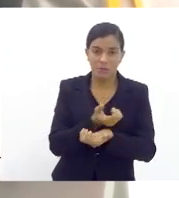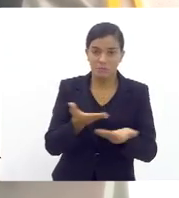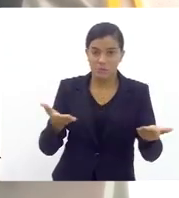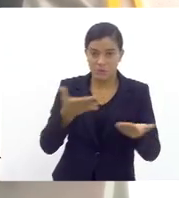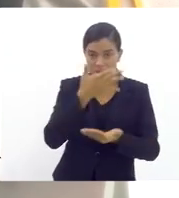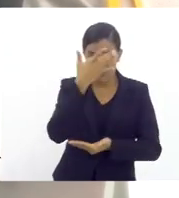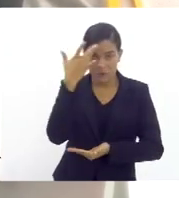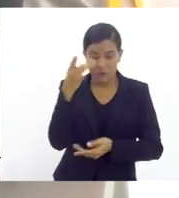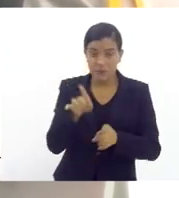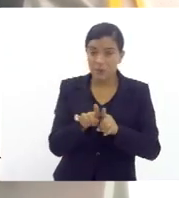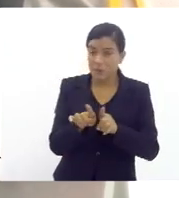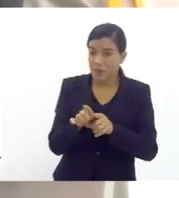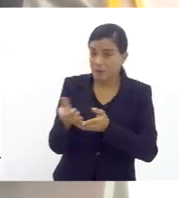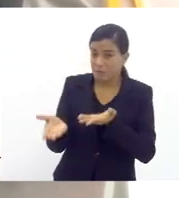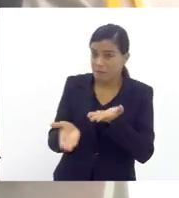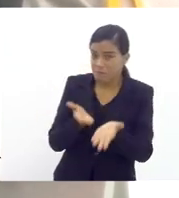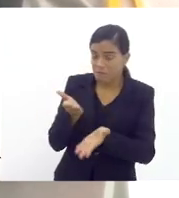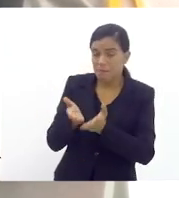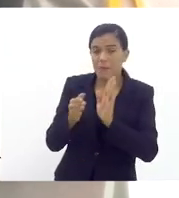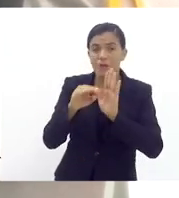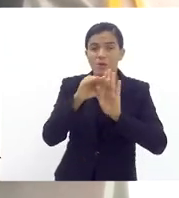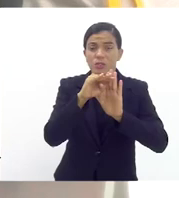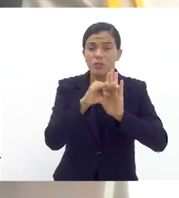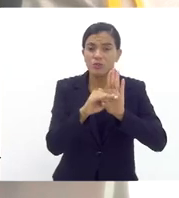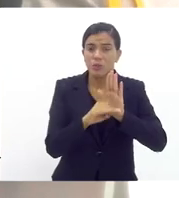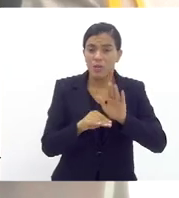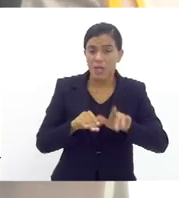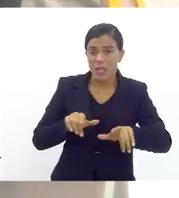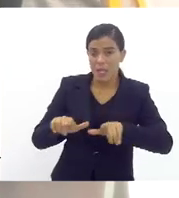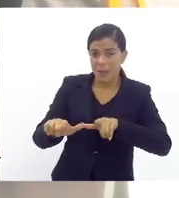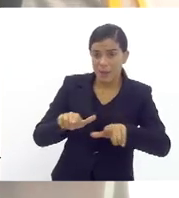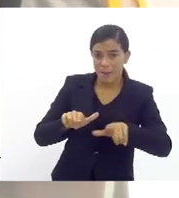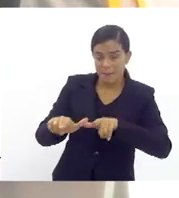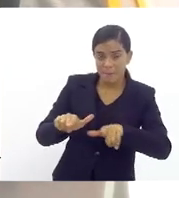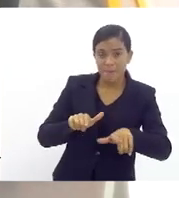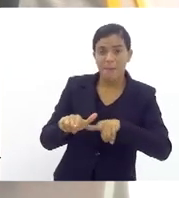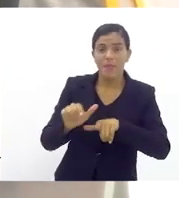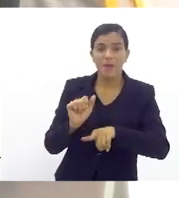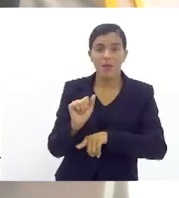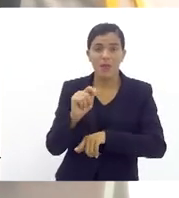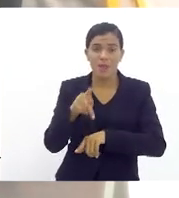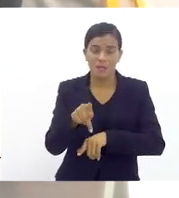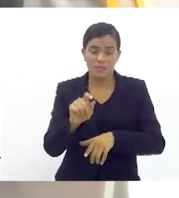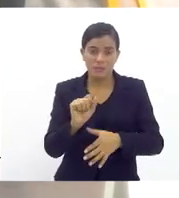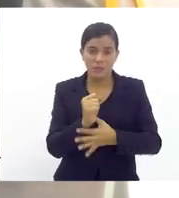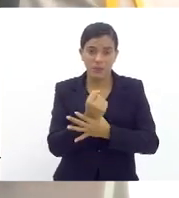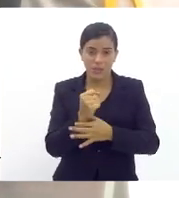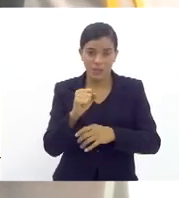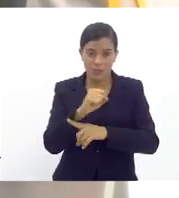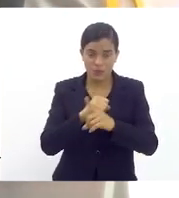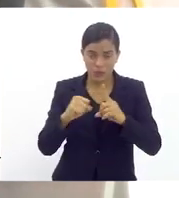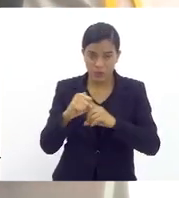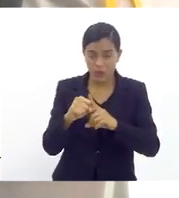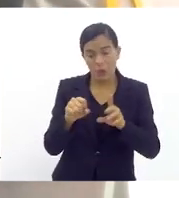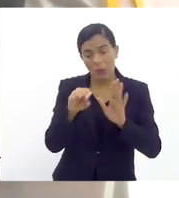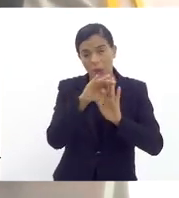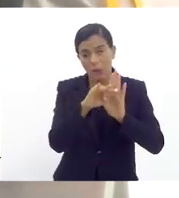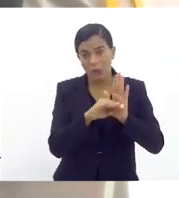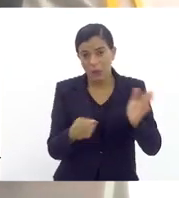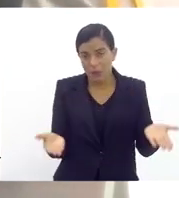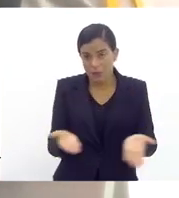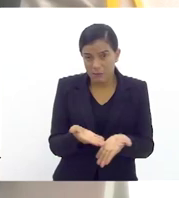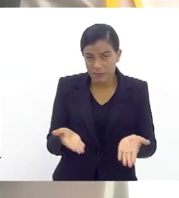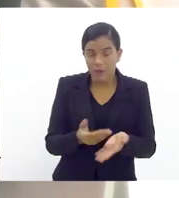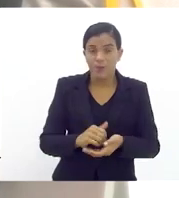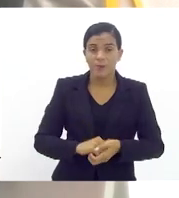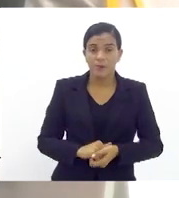tratando especificamente aqui da pauta de emprego e seguridade social, que é a pauta da demanda aqui de hoje,